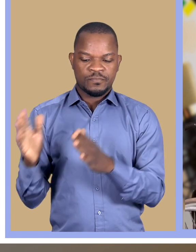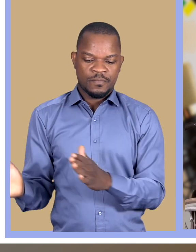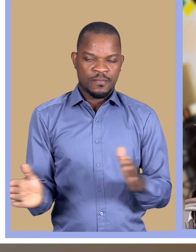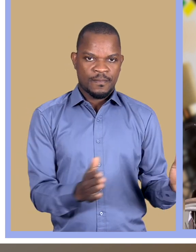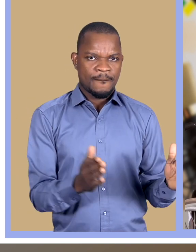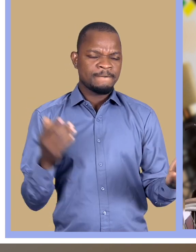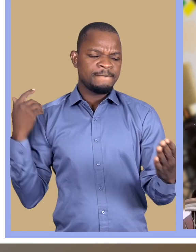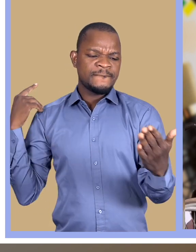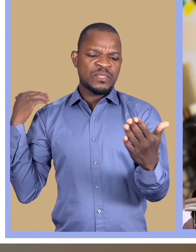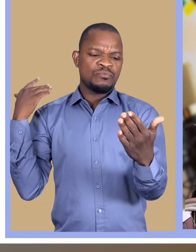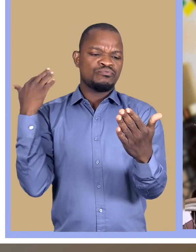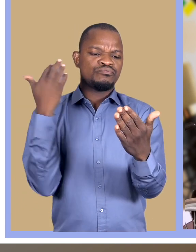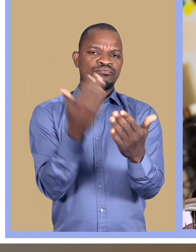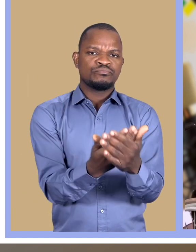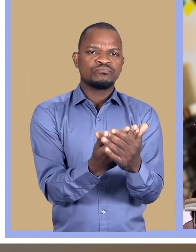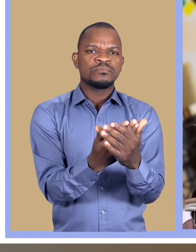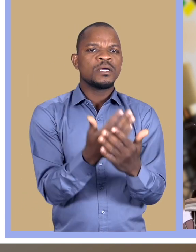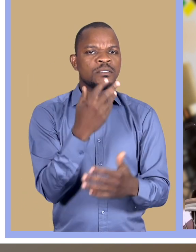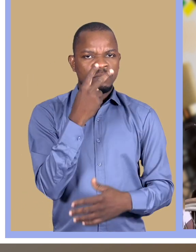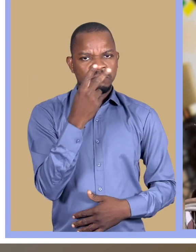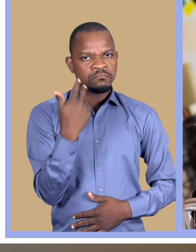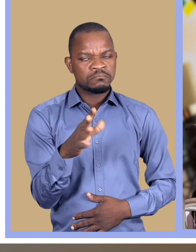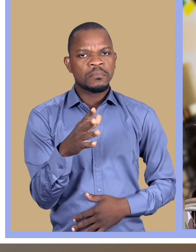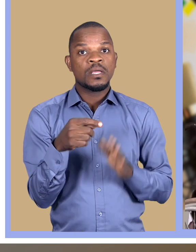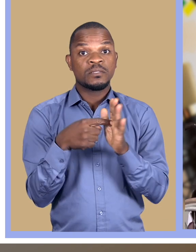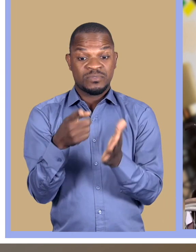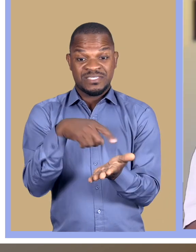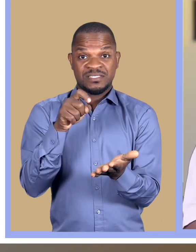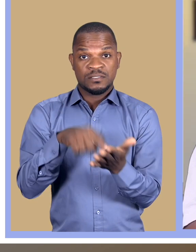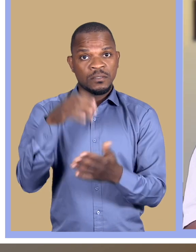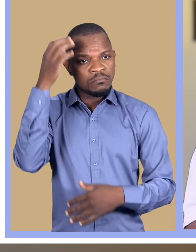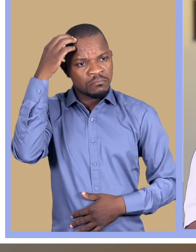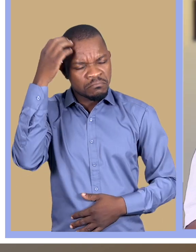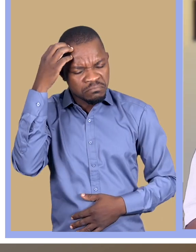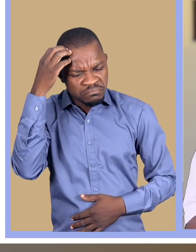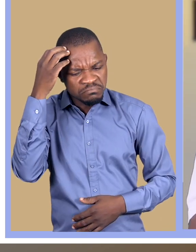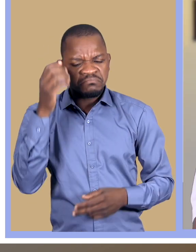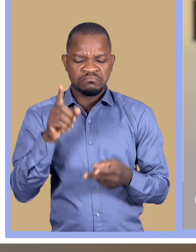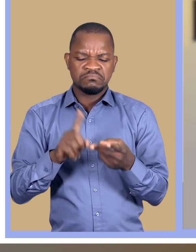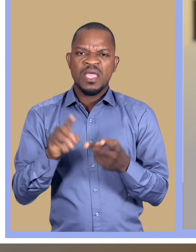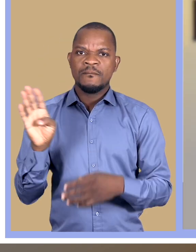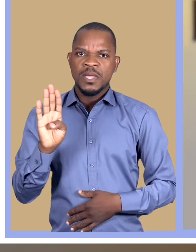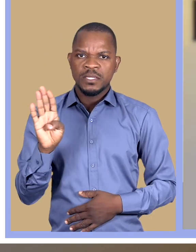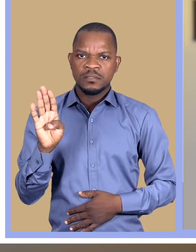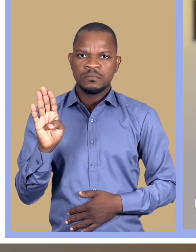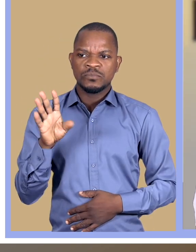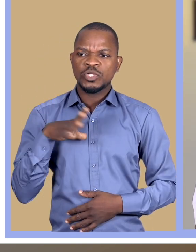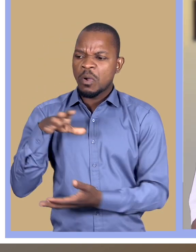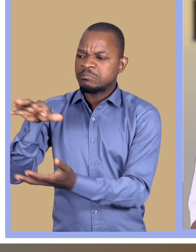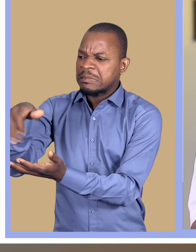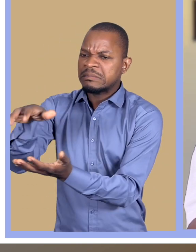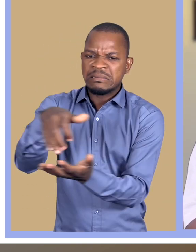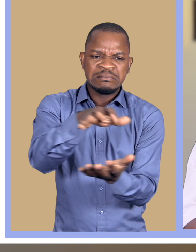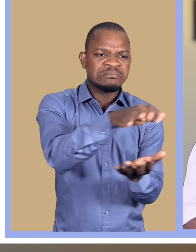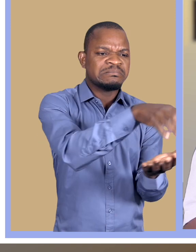cá, nota-se, por exemplo, nas zonas urbanas, de Maputo, Beira, por aí, que há muita recolha, por exemplo, de